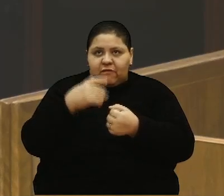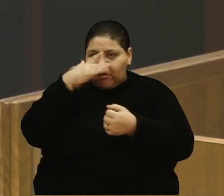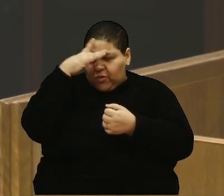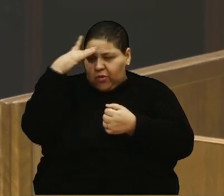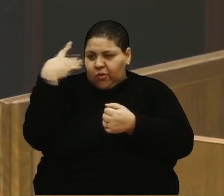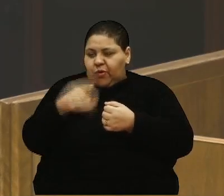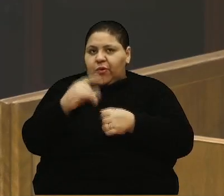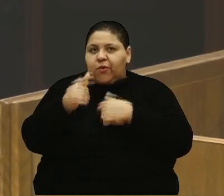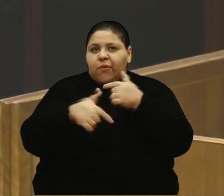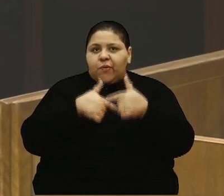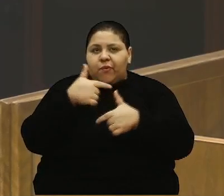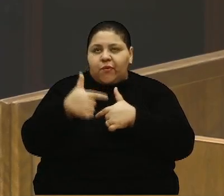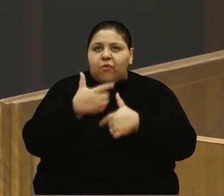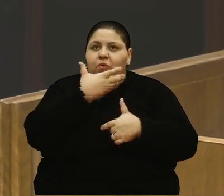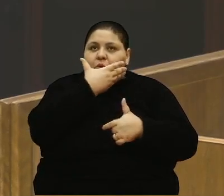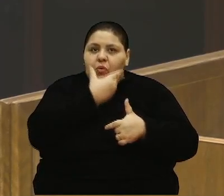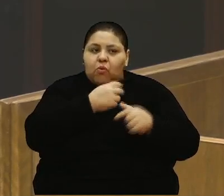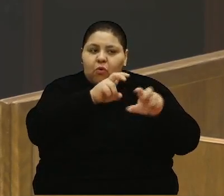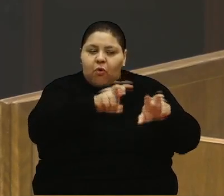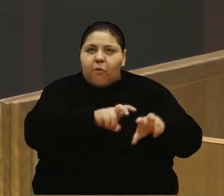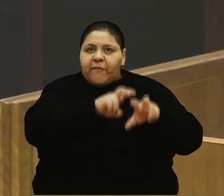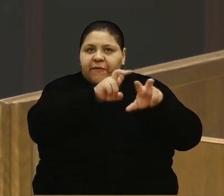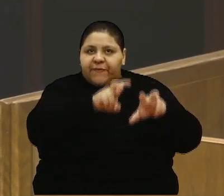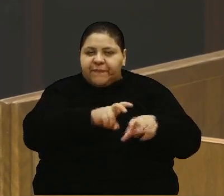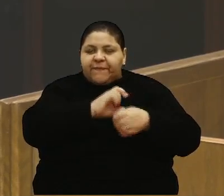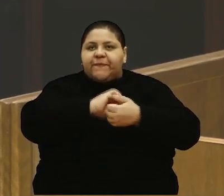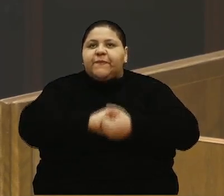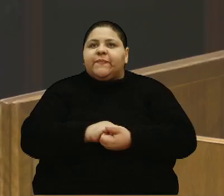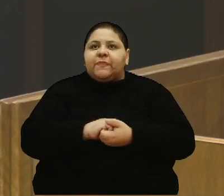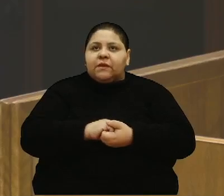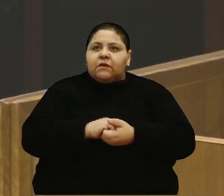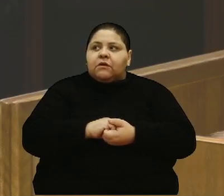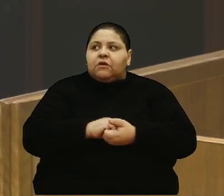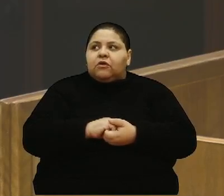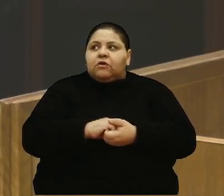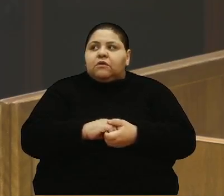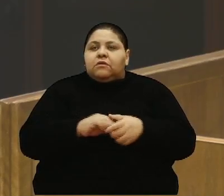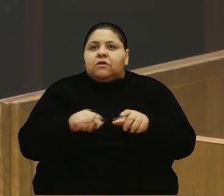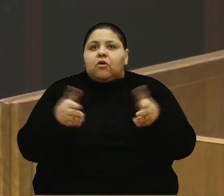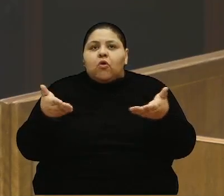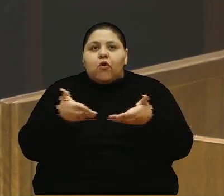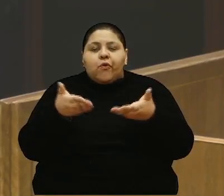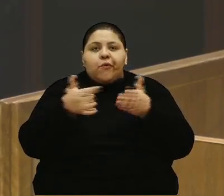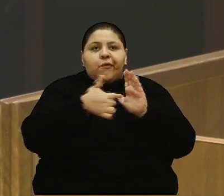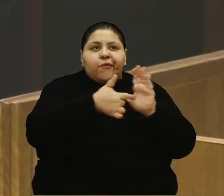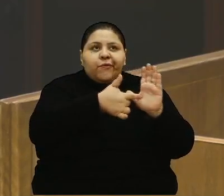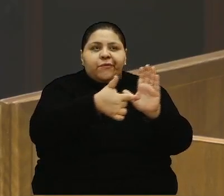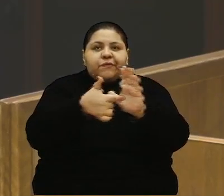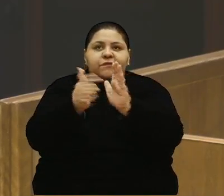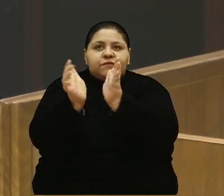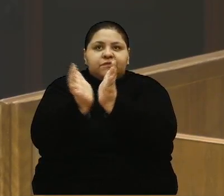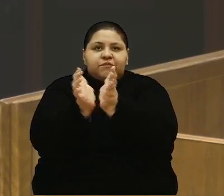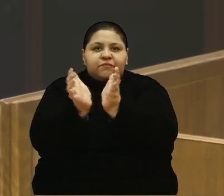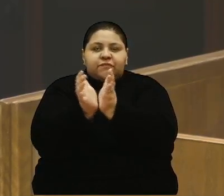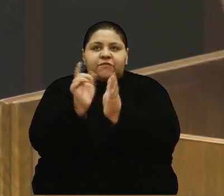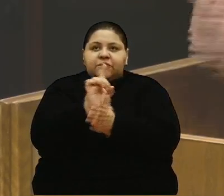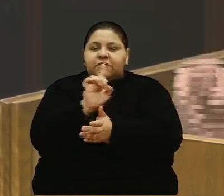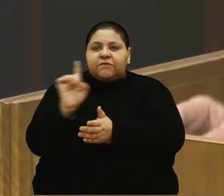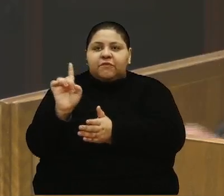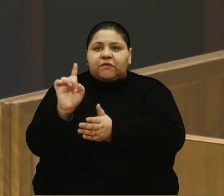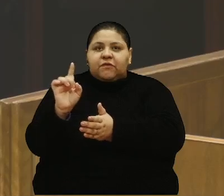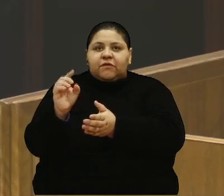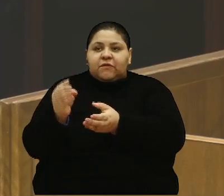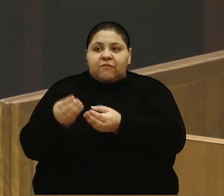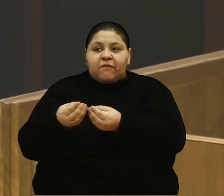incansável com o homem do campo, o agricultor. E eu venho aqui passar para os colegas que ainda não receberam